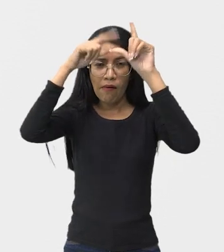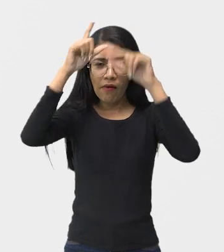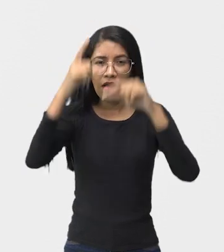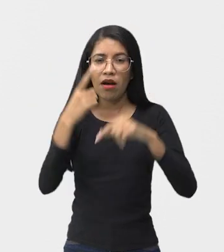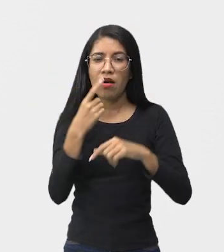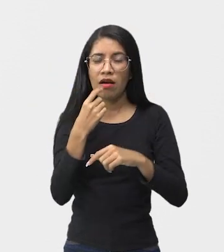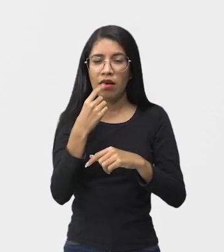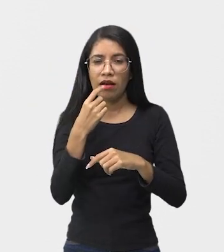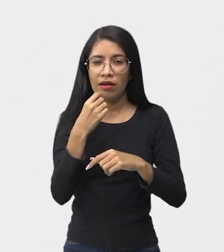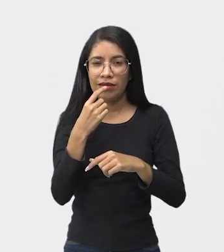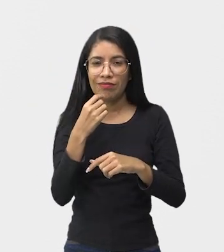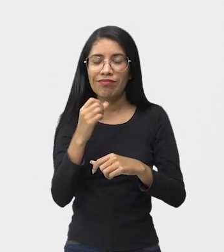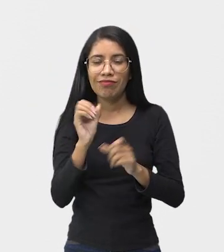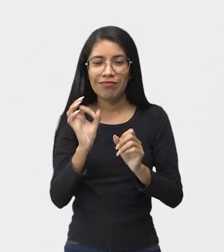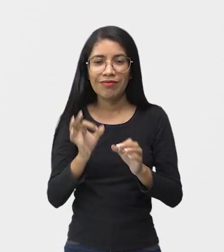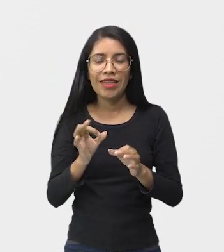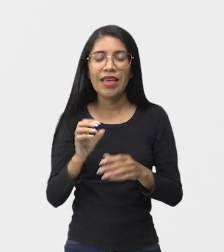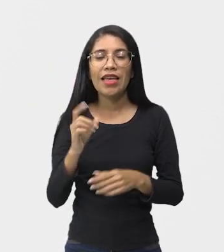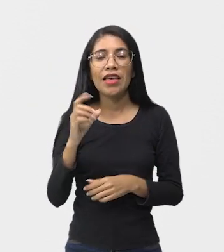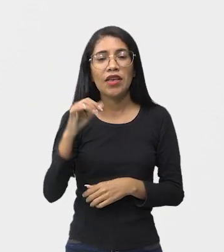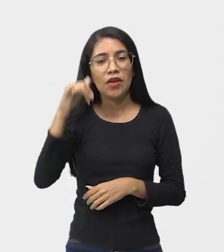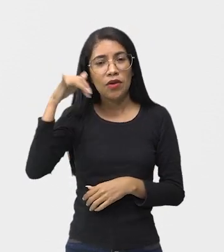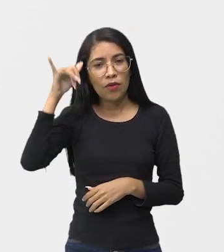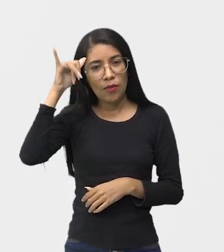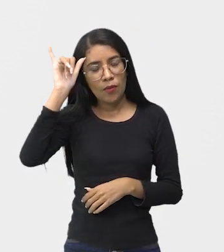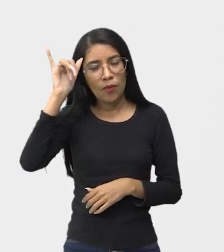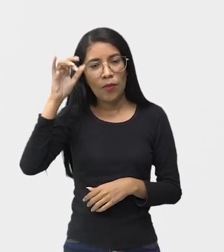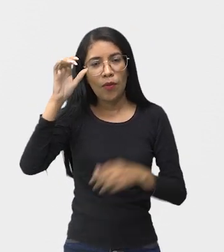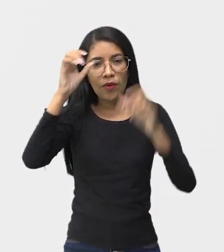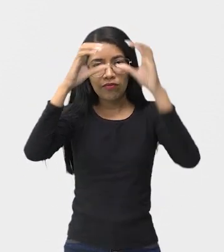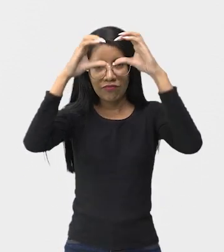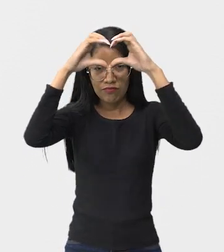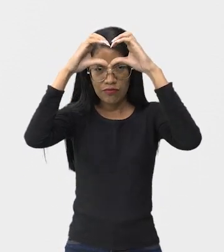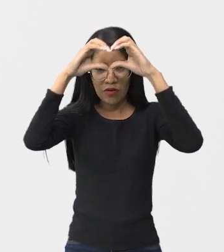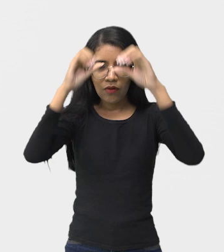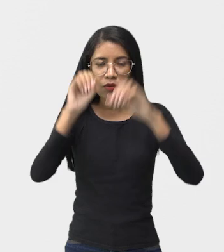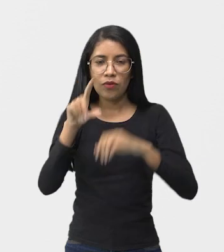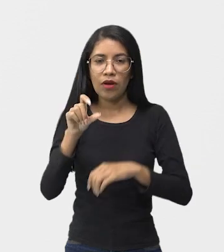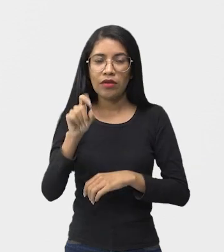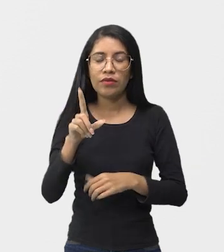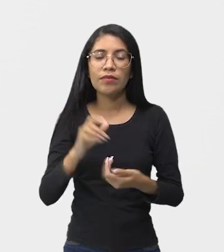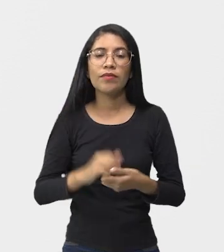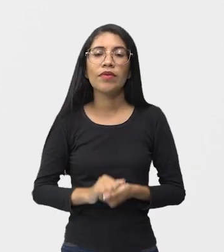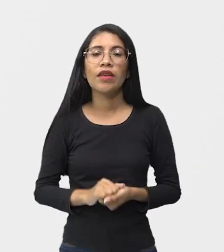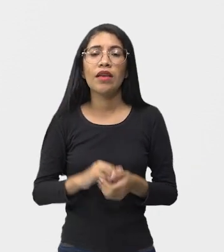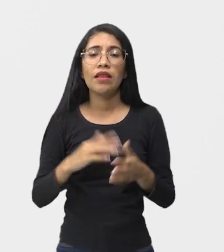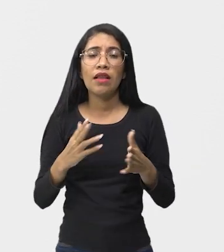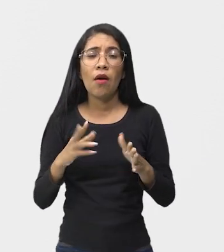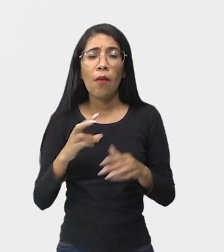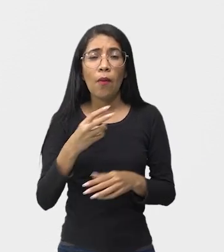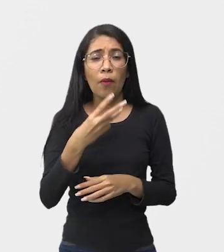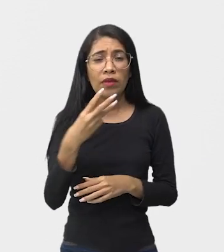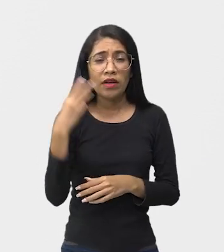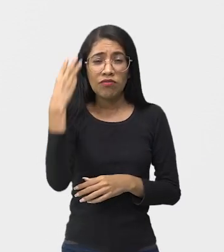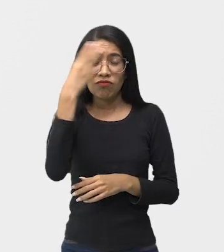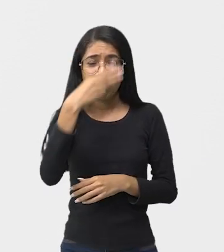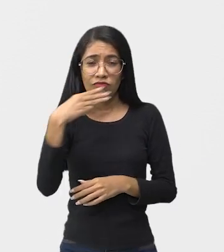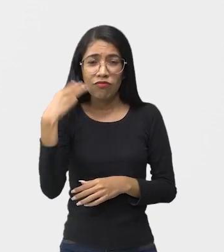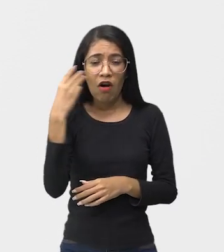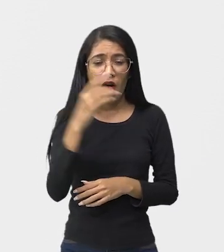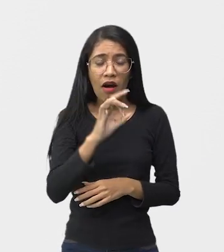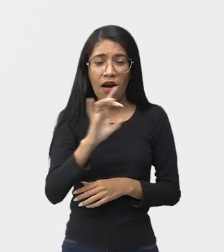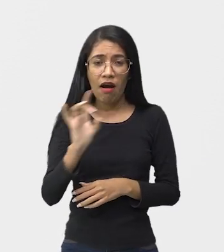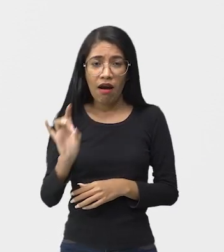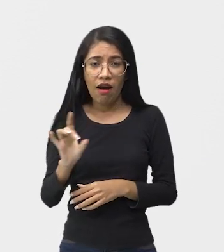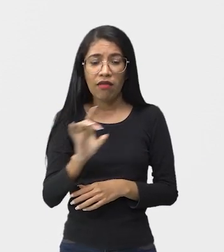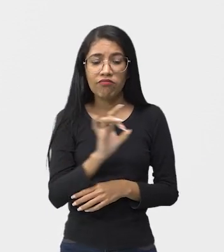Garantido, vermelho, e o Boi Caprichoso, azul, muito bem, Caprichoso, sendo destinado às 3 horas para